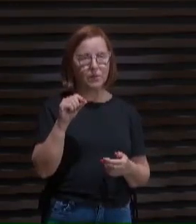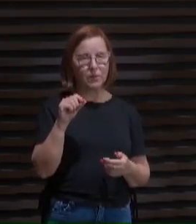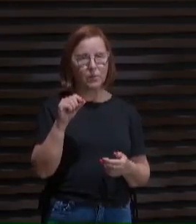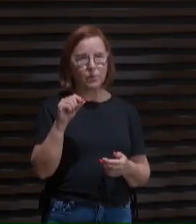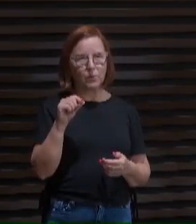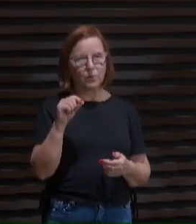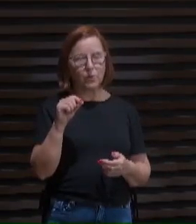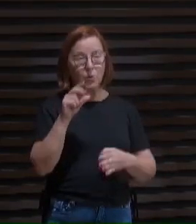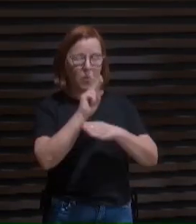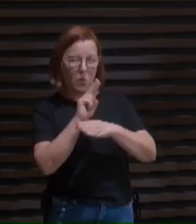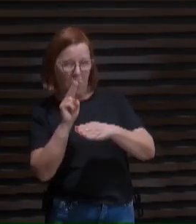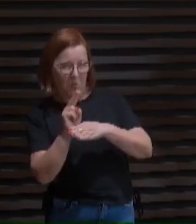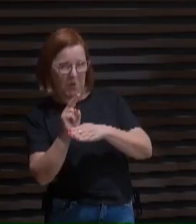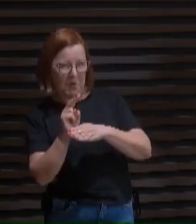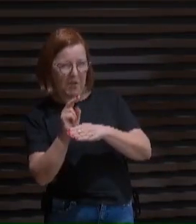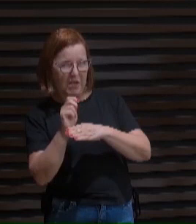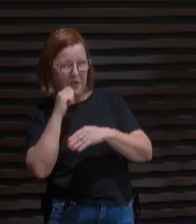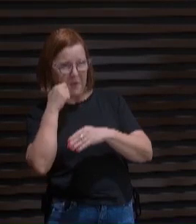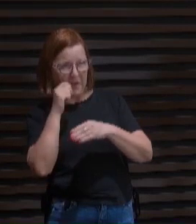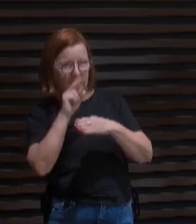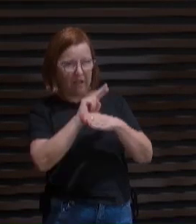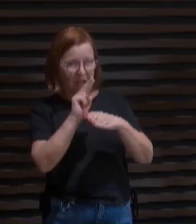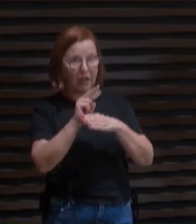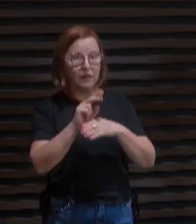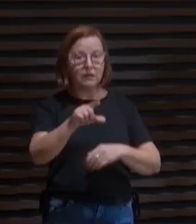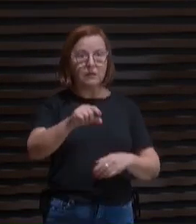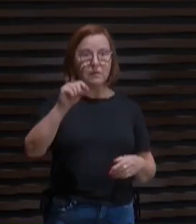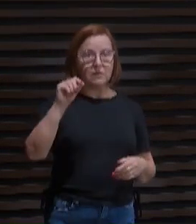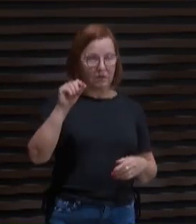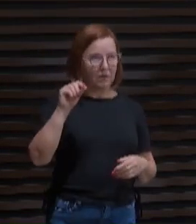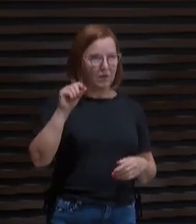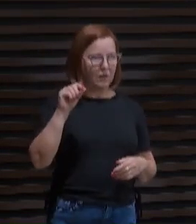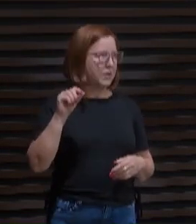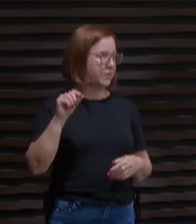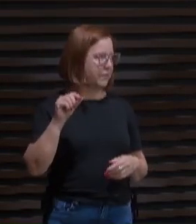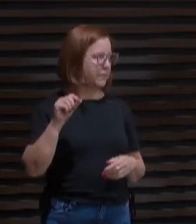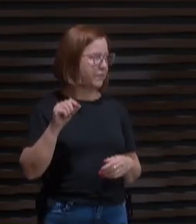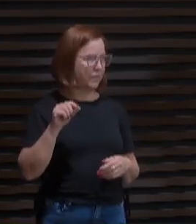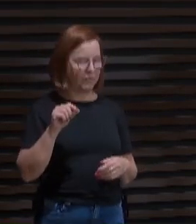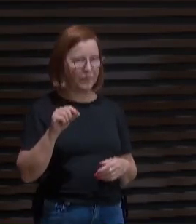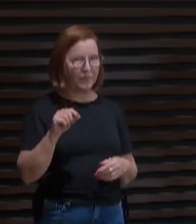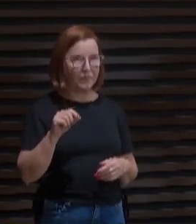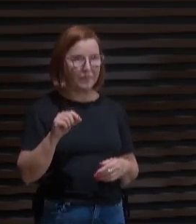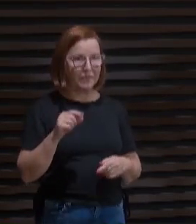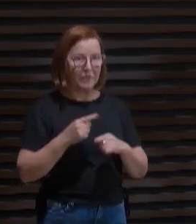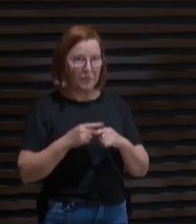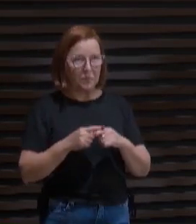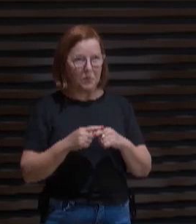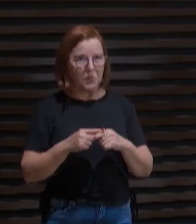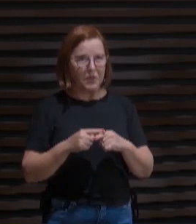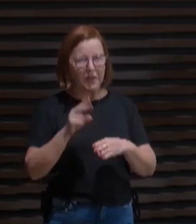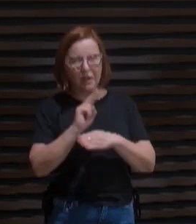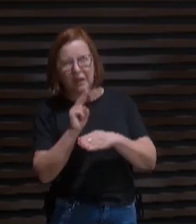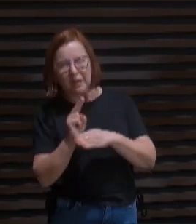o agente secreto lá do FBI, ele descobre, ele é encarregado disso, de descobrir o que está acontecendo,